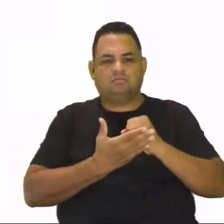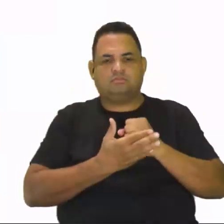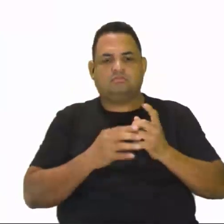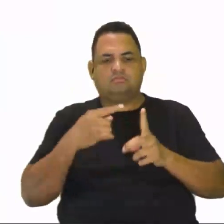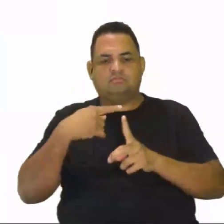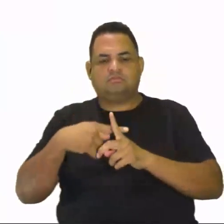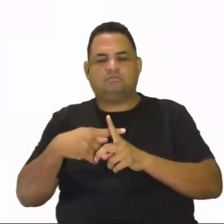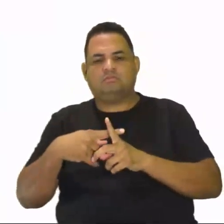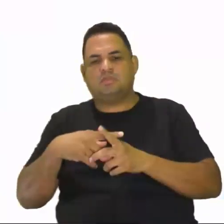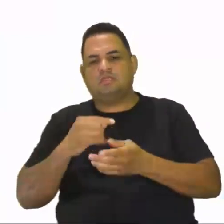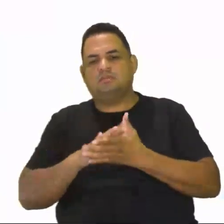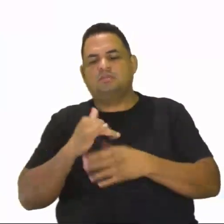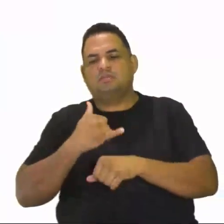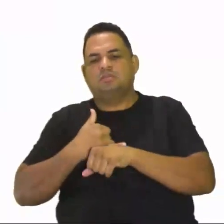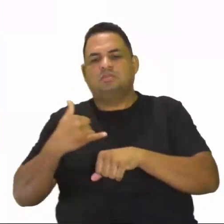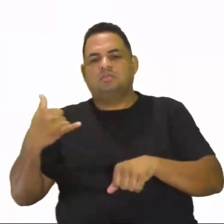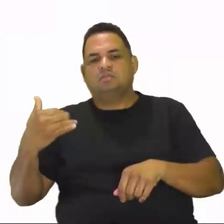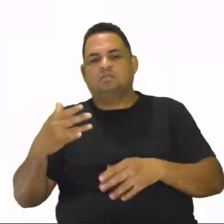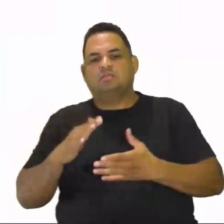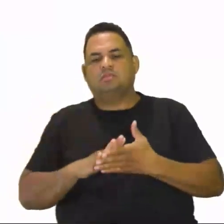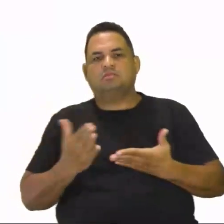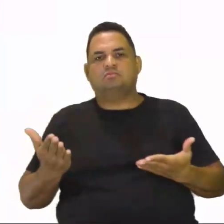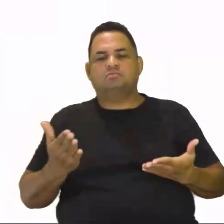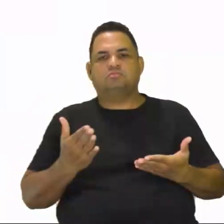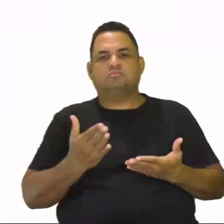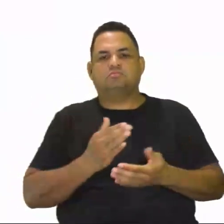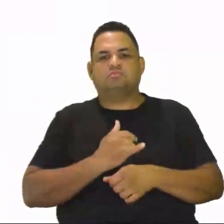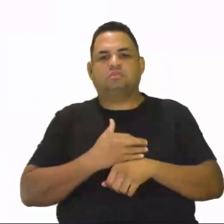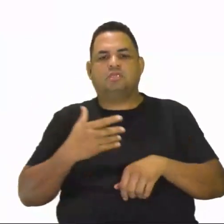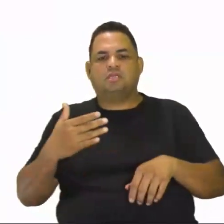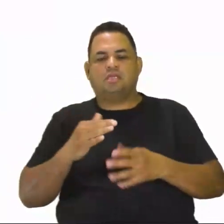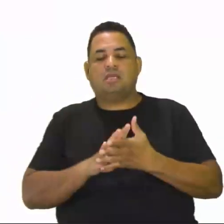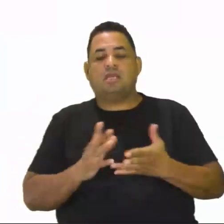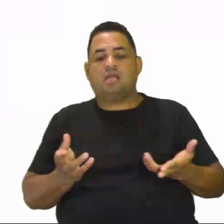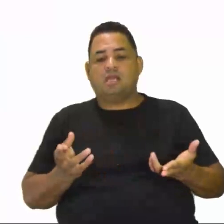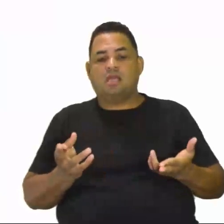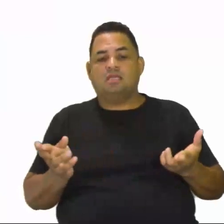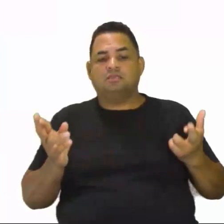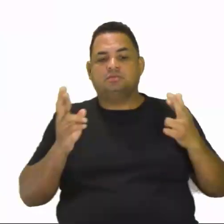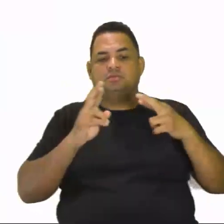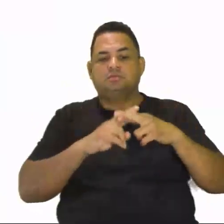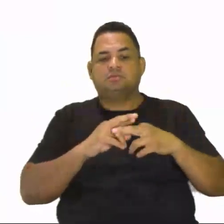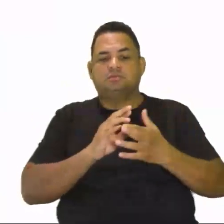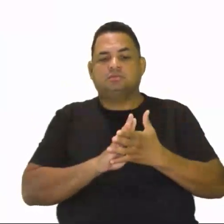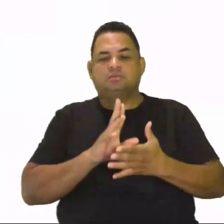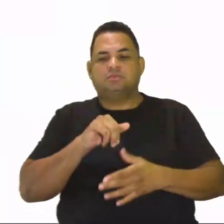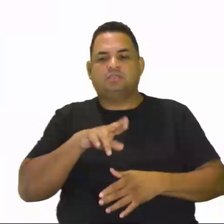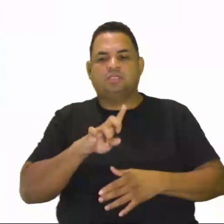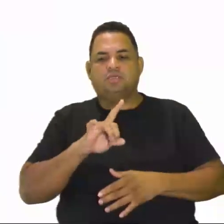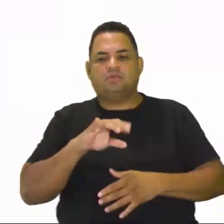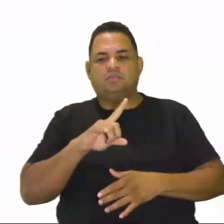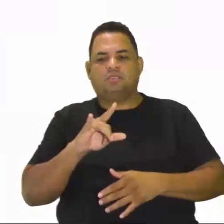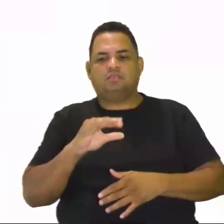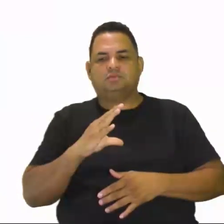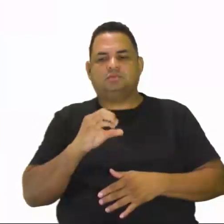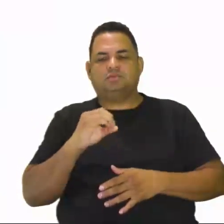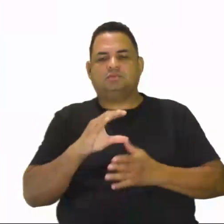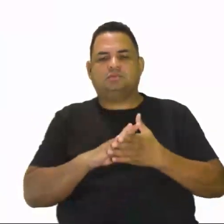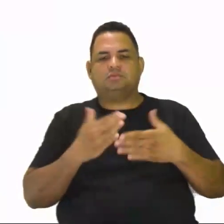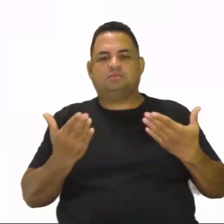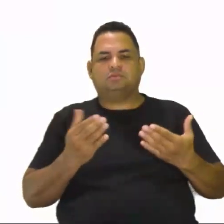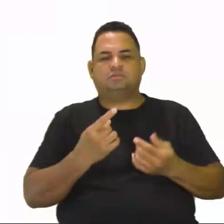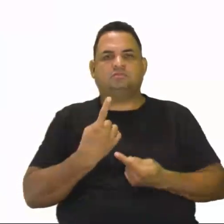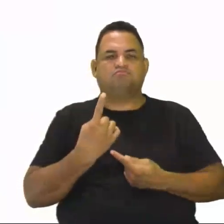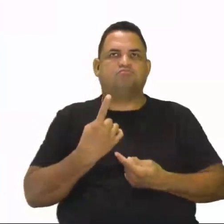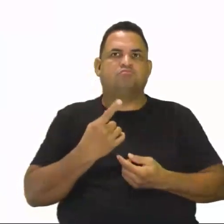base com o ácido nós chamamos de reação de neutralização, aonde nós vamos ter a